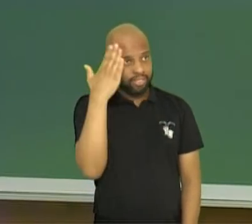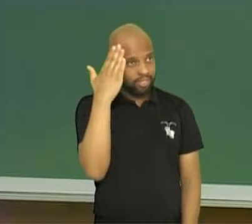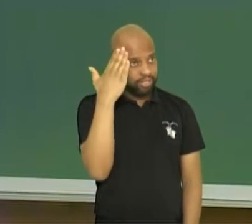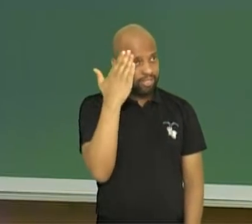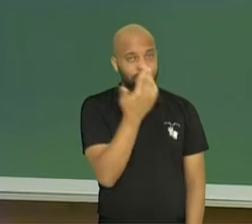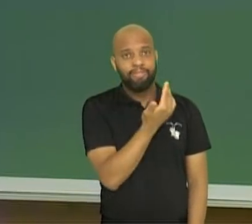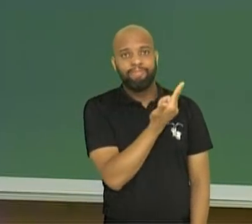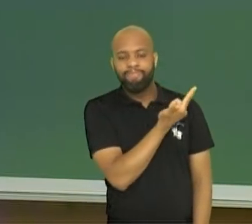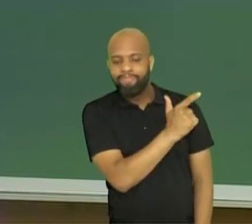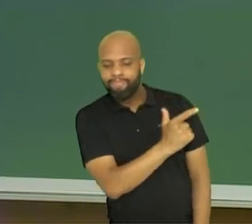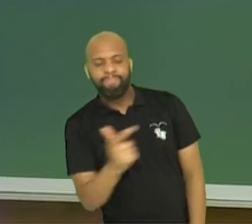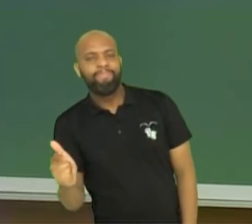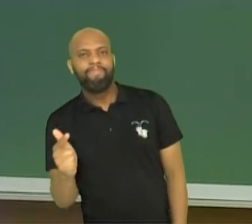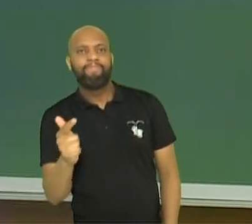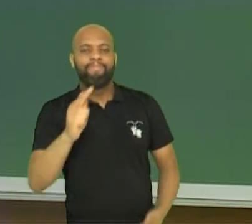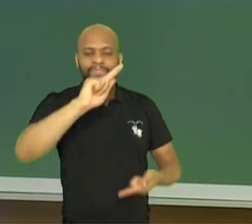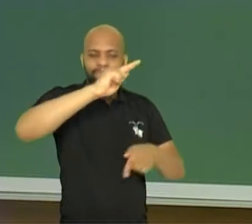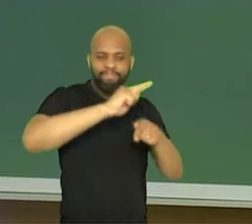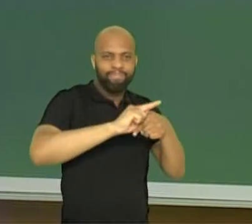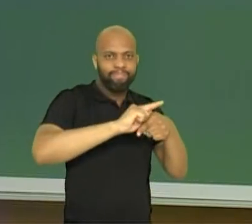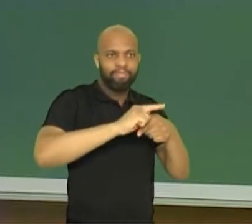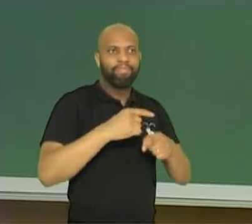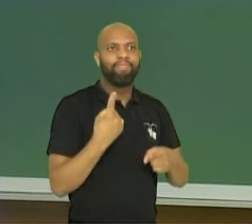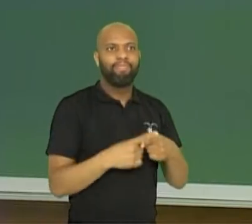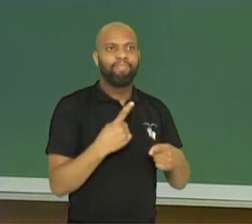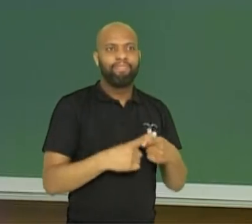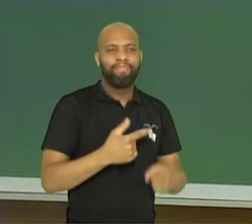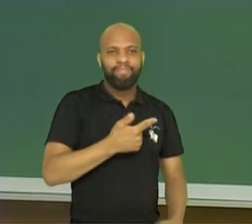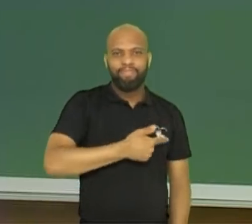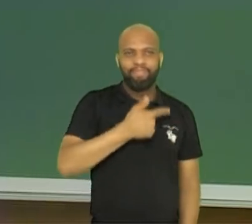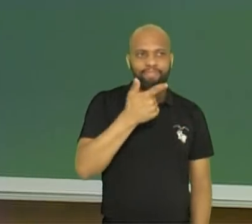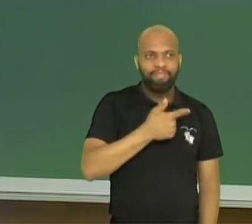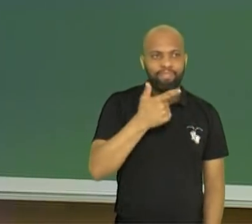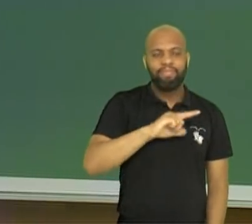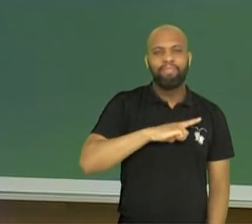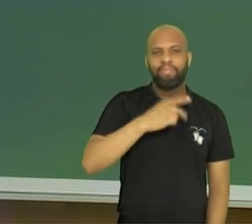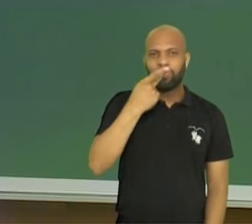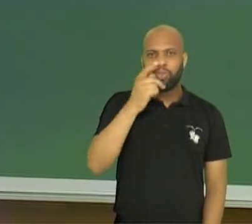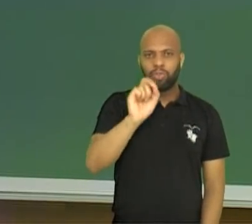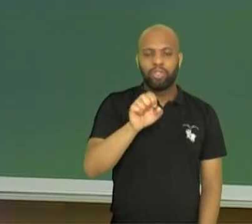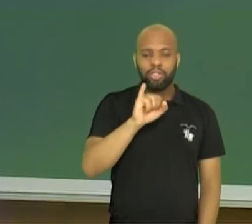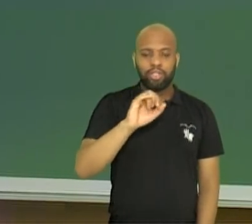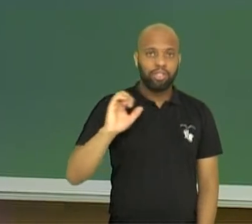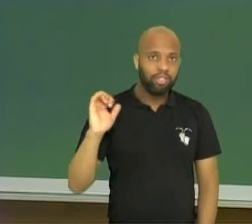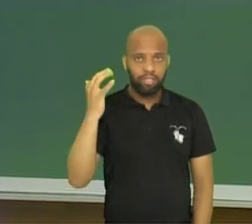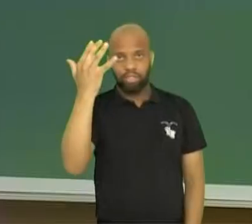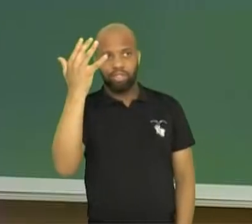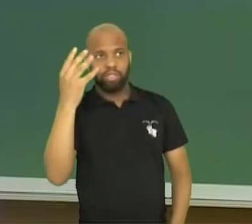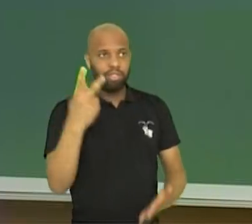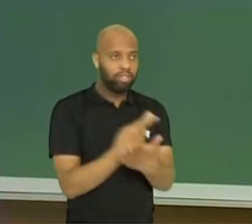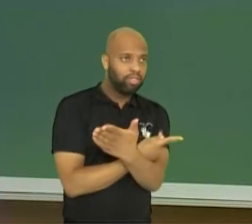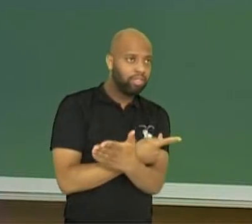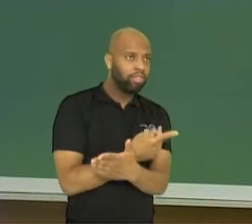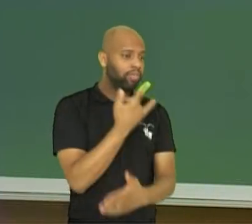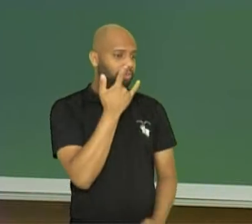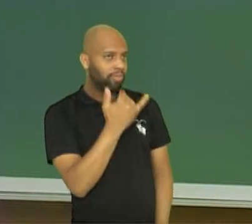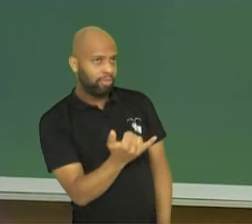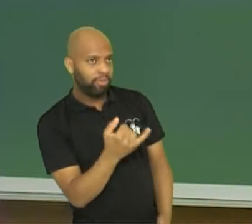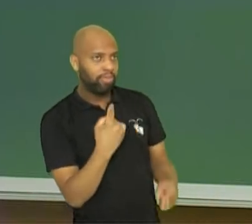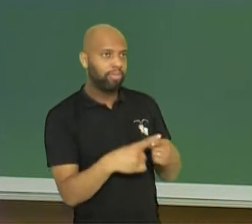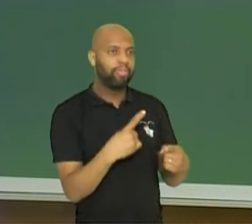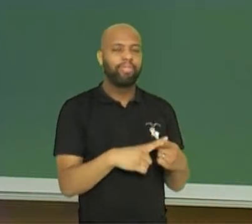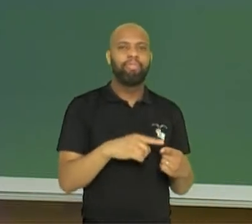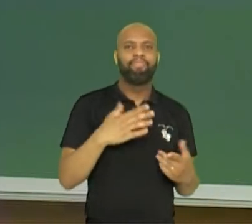sem gravidade. Ou seja, no segundo balãozinho, a gente tem ele falando assim, se alguma coisa acontecesse com o papai, ou seja,